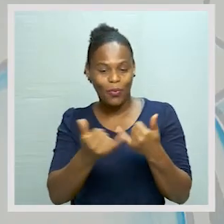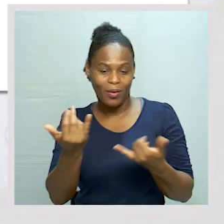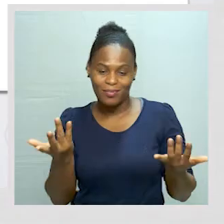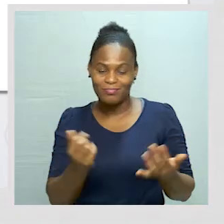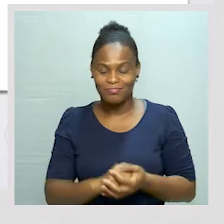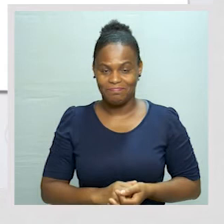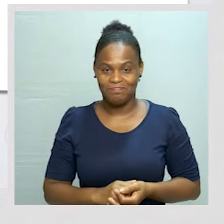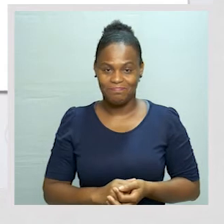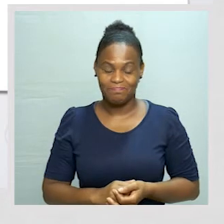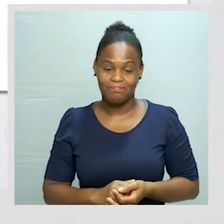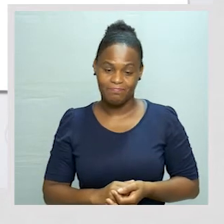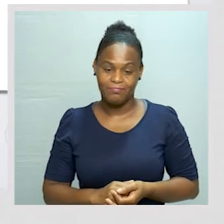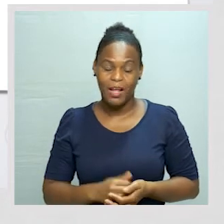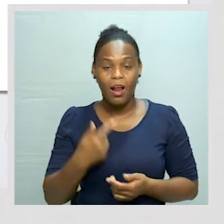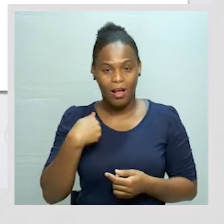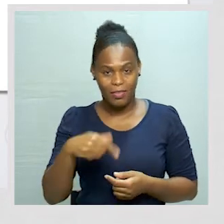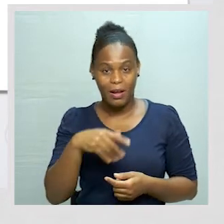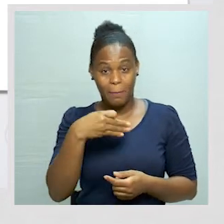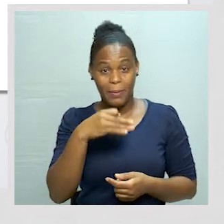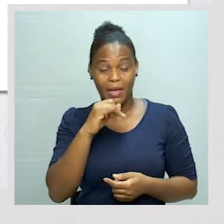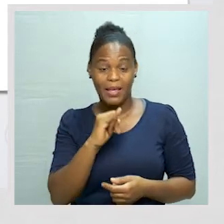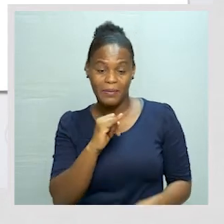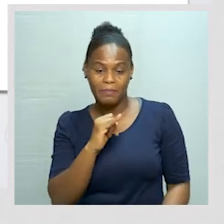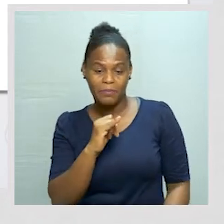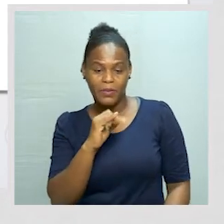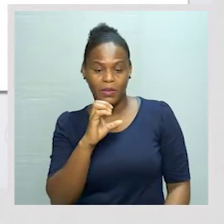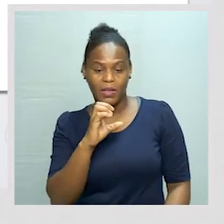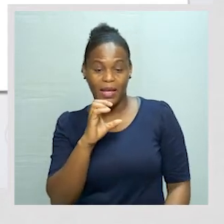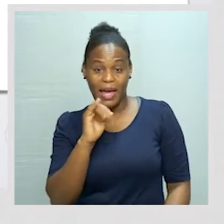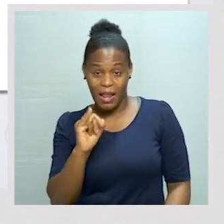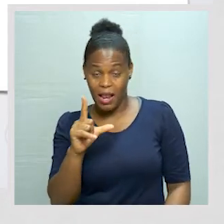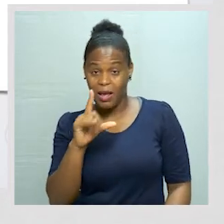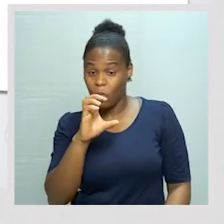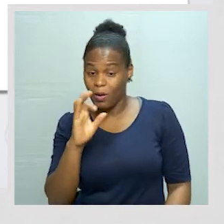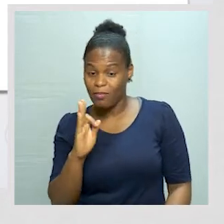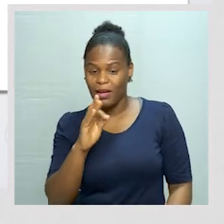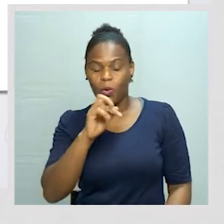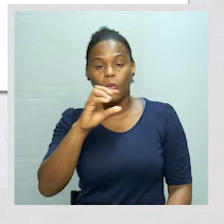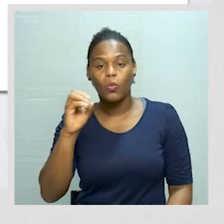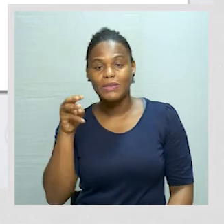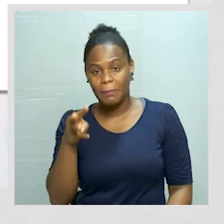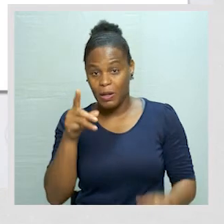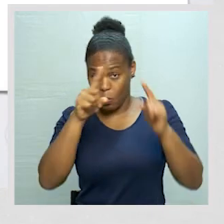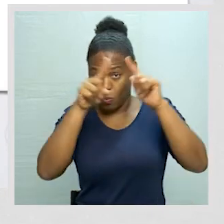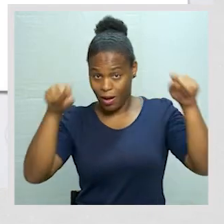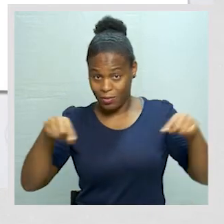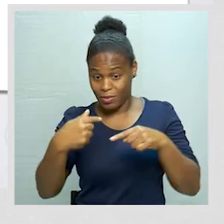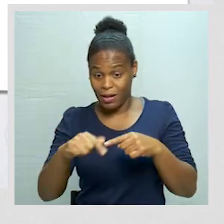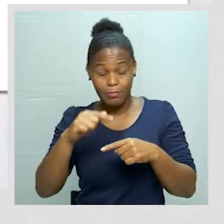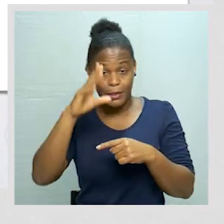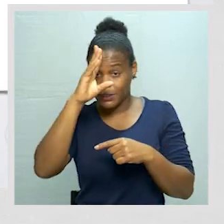substituir. Nós temos que o produto interno líquido a custos de fatores, que é igual ao rendimento interno, é de 800 mil.